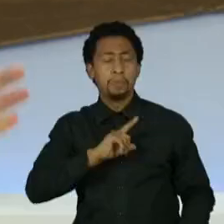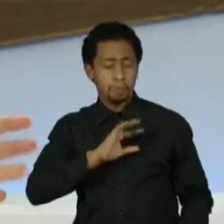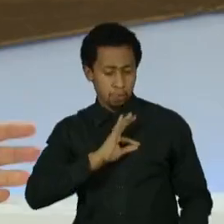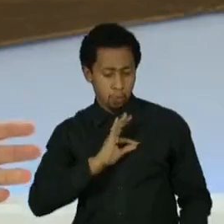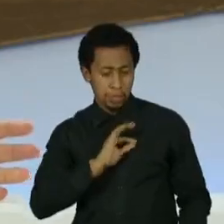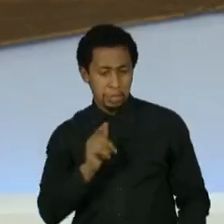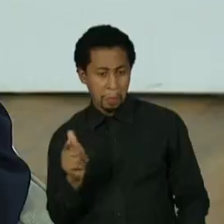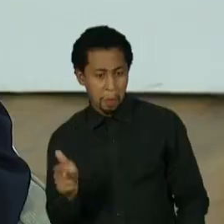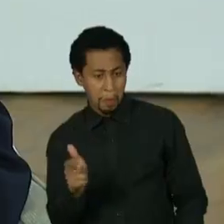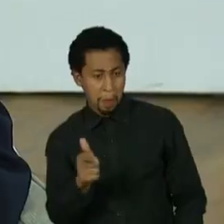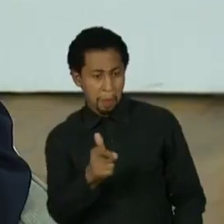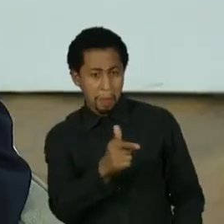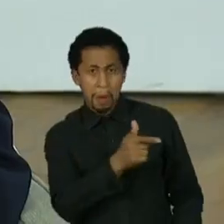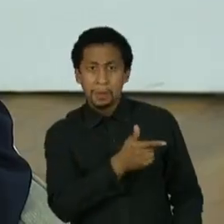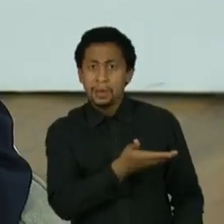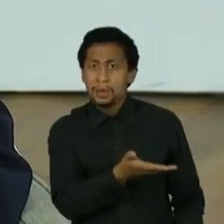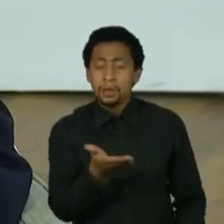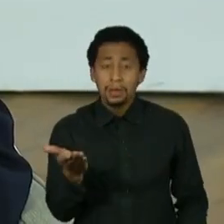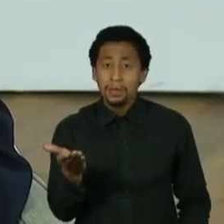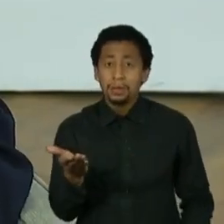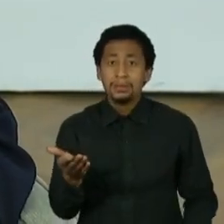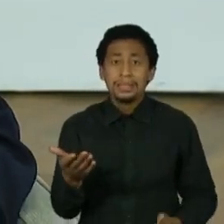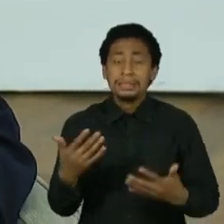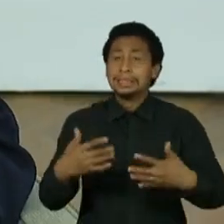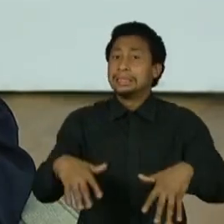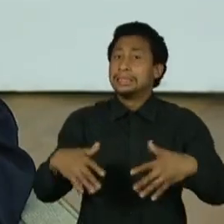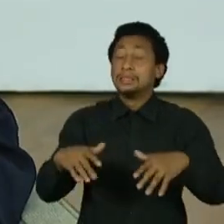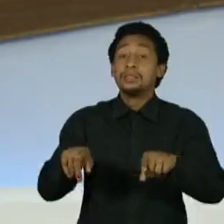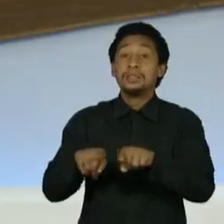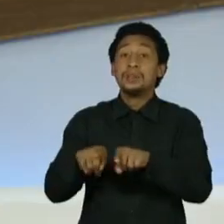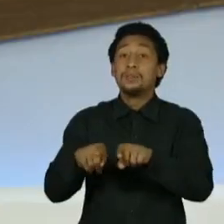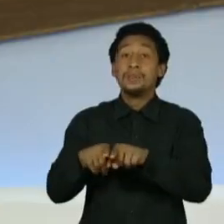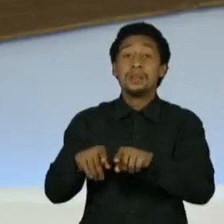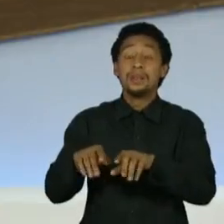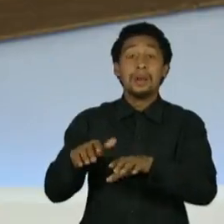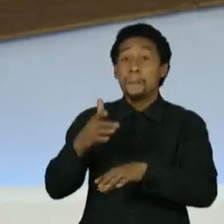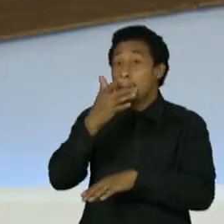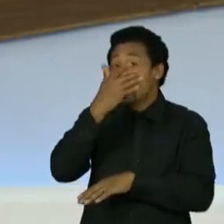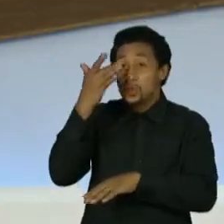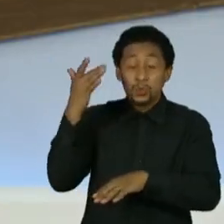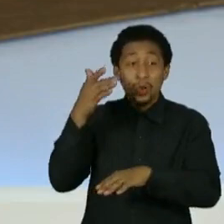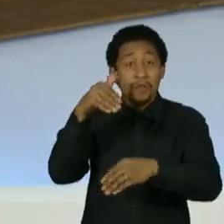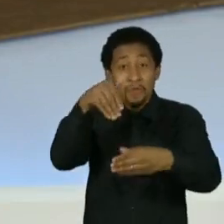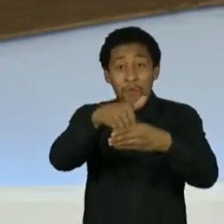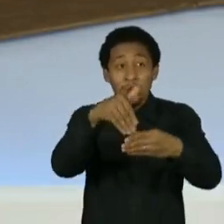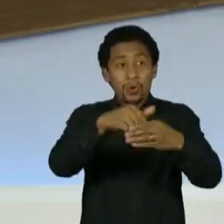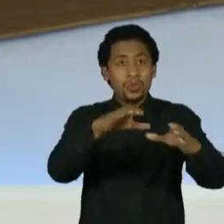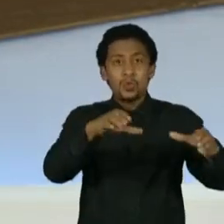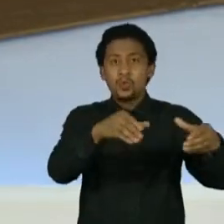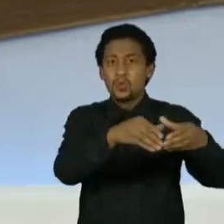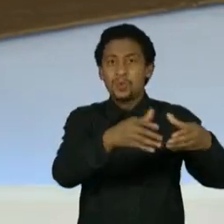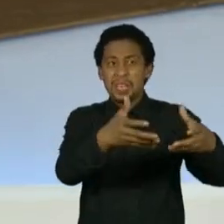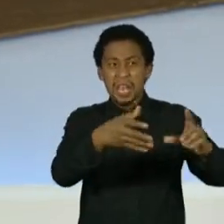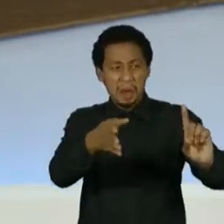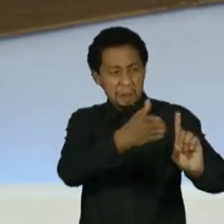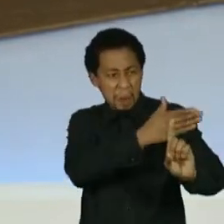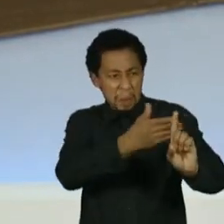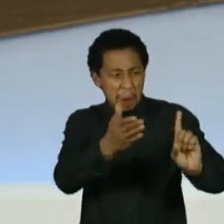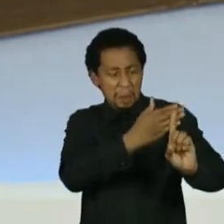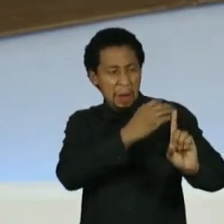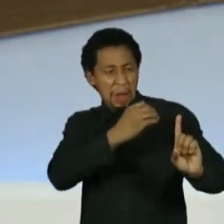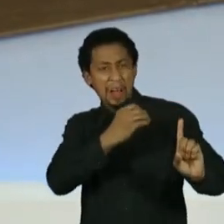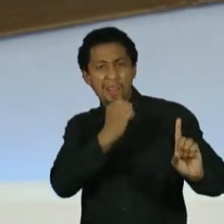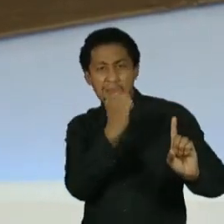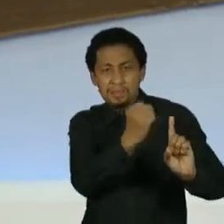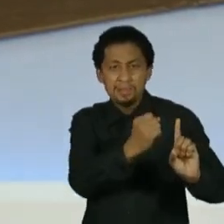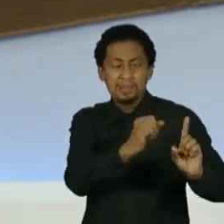e 57 milhões de pessoas votando em uma pessoa que fazia apologia à tortura, defendia grupos de extermínio, né? A